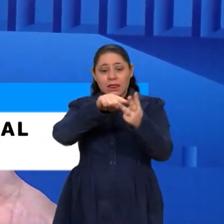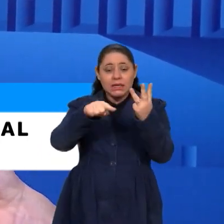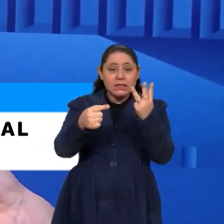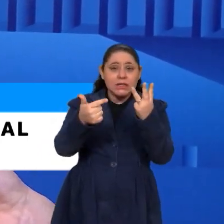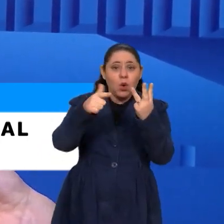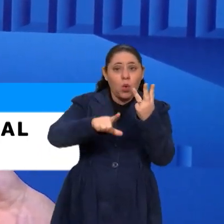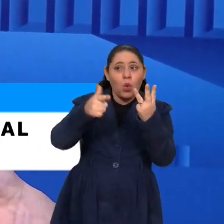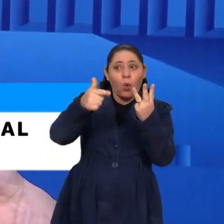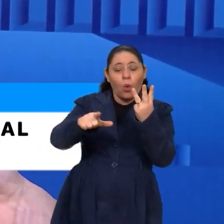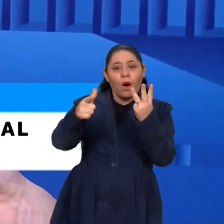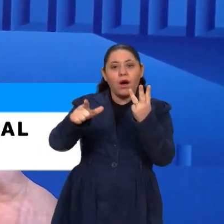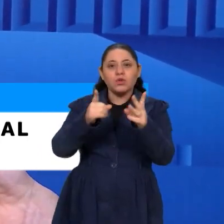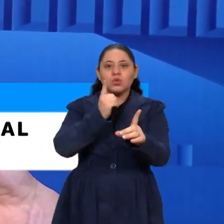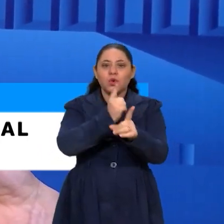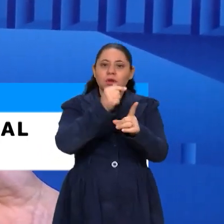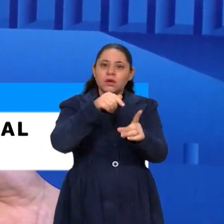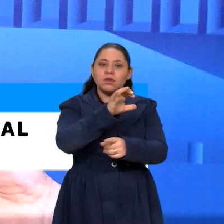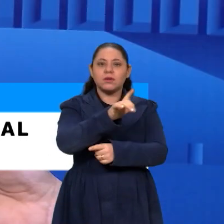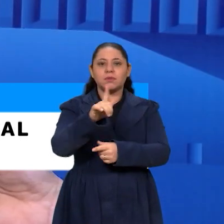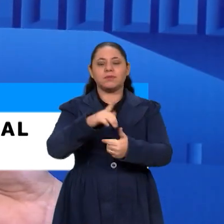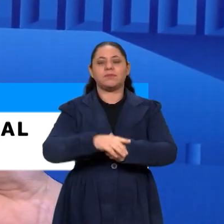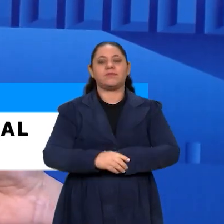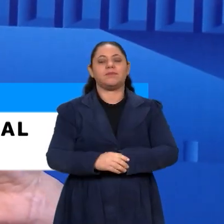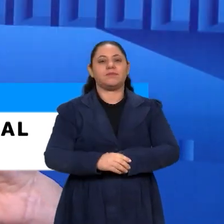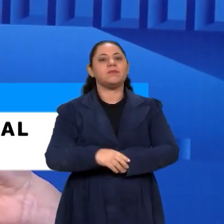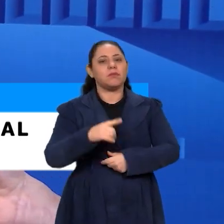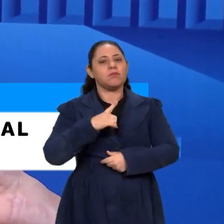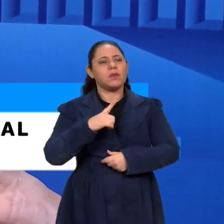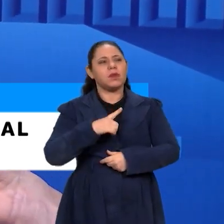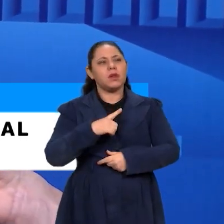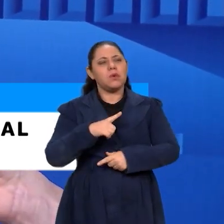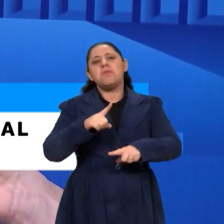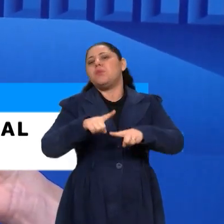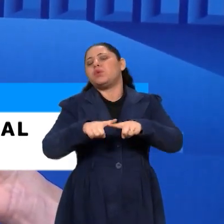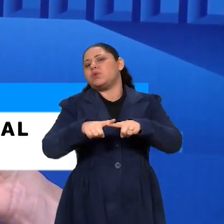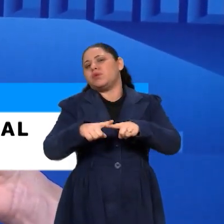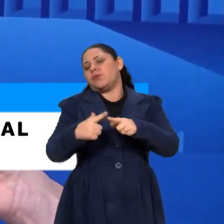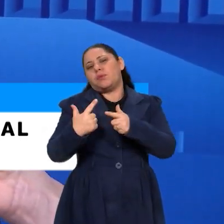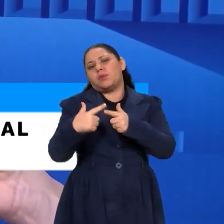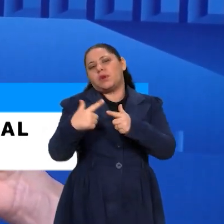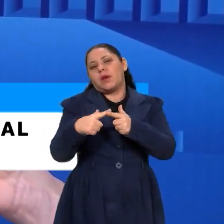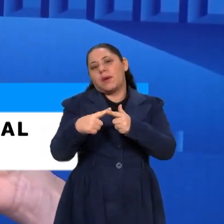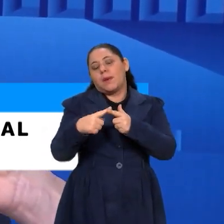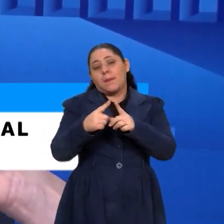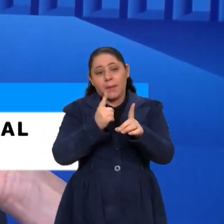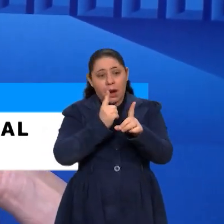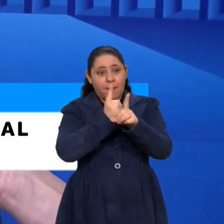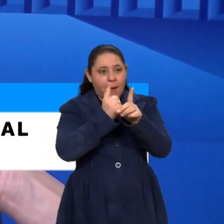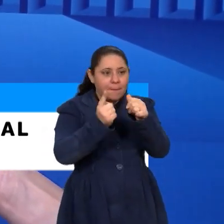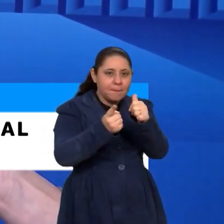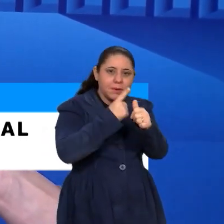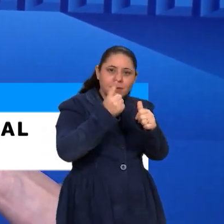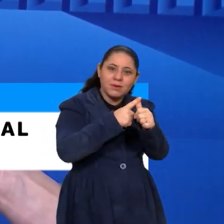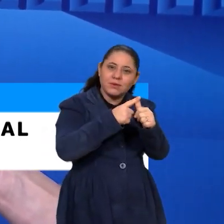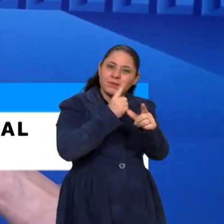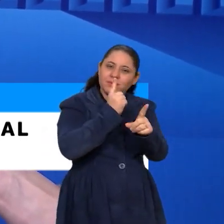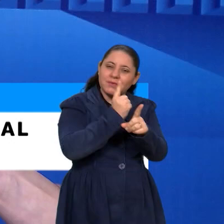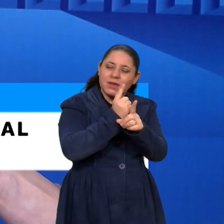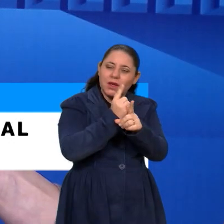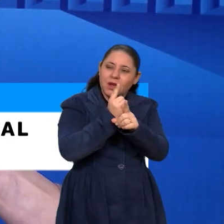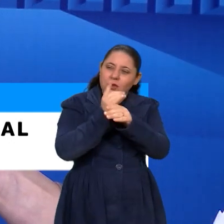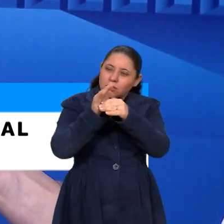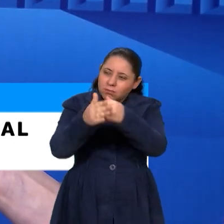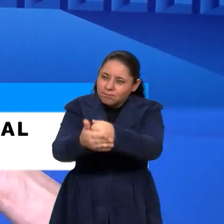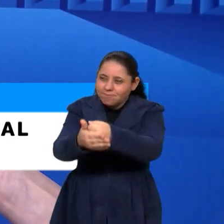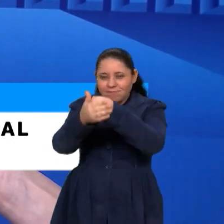a terceira vez que fazemos esse encontro aqui em Campo Grande. E isso tem uma razão de ser, porque desde o primeiro encontro que realizamos aqui, nós